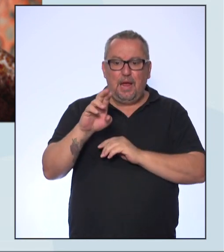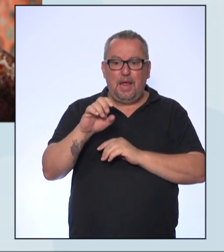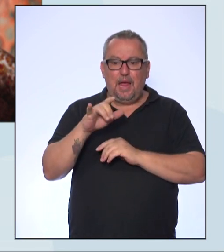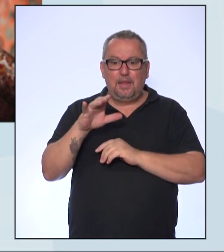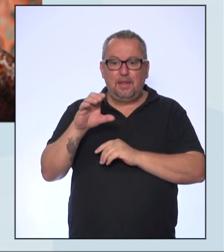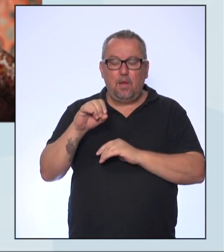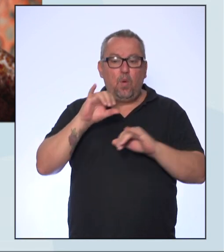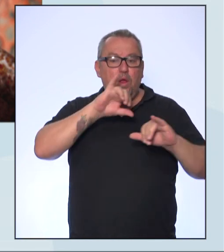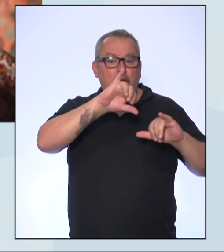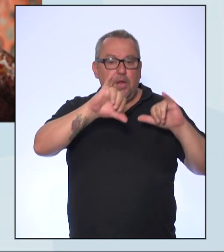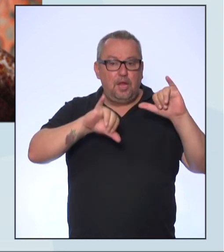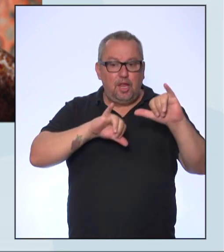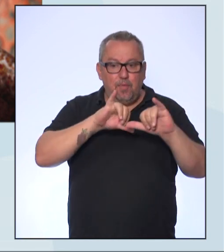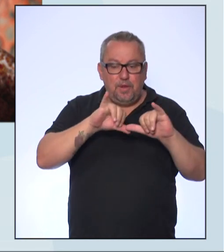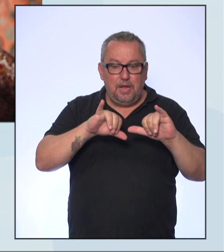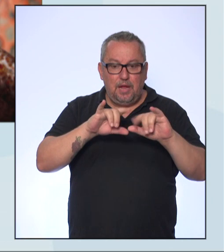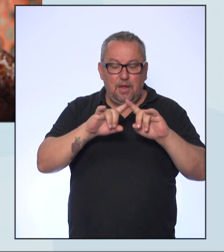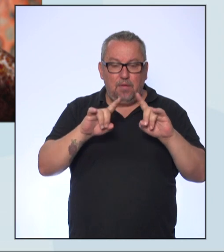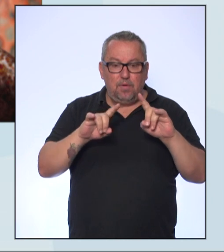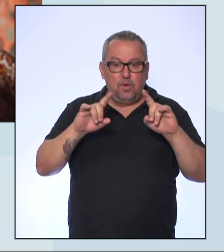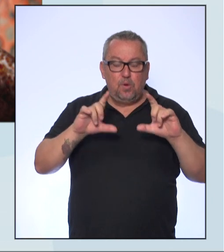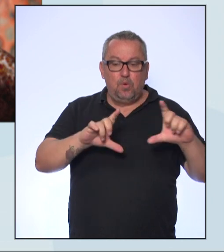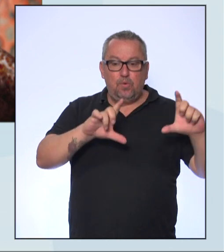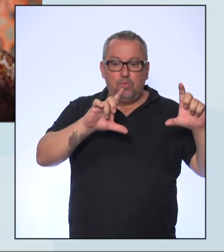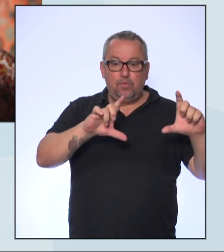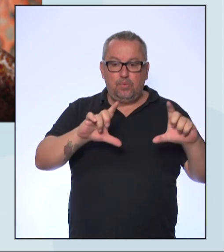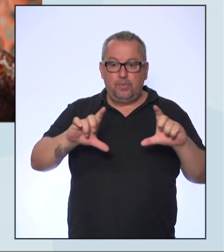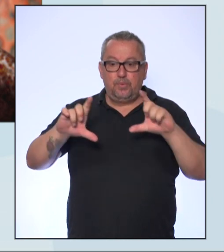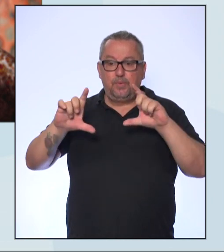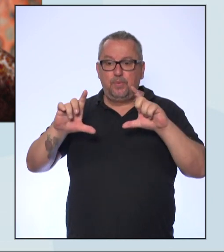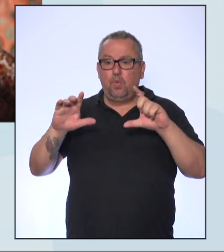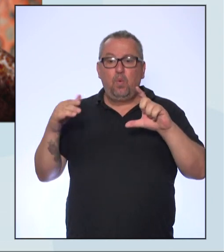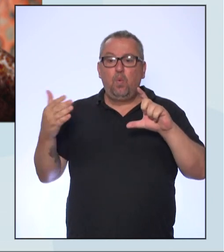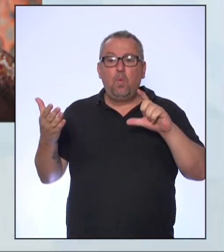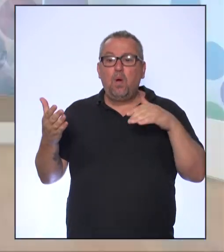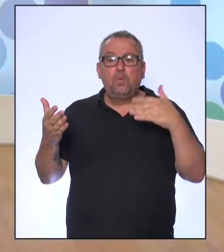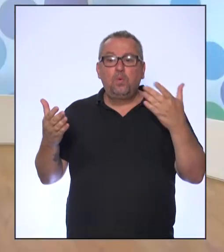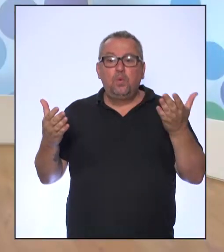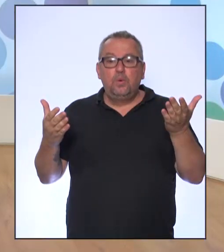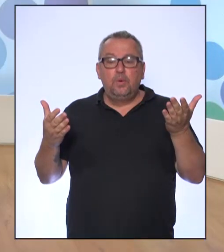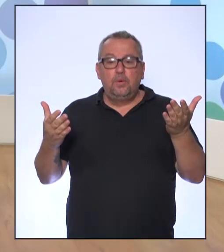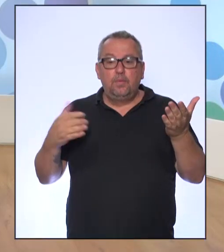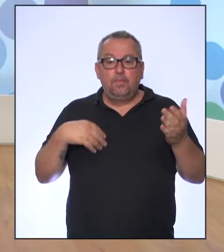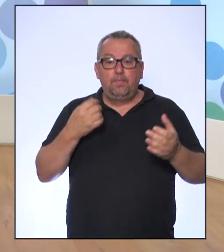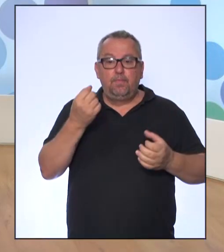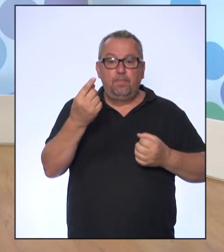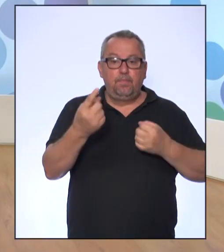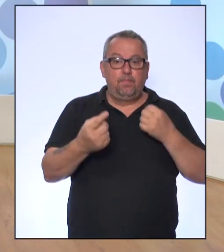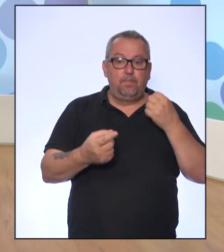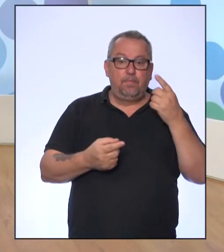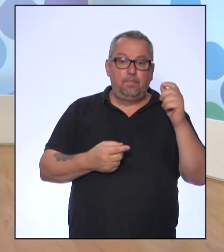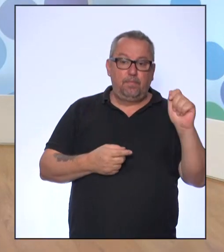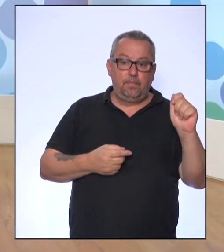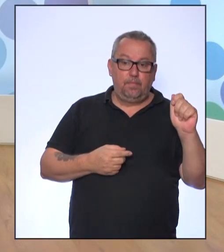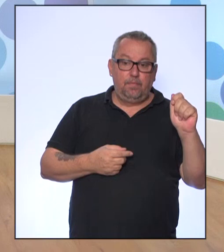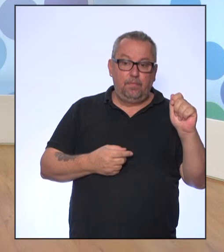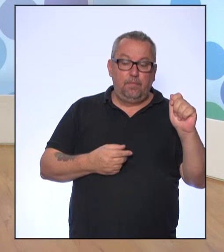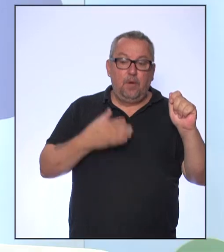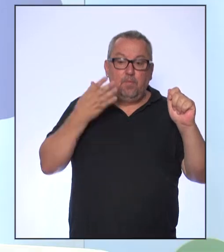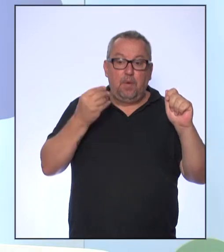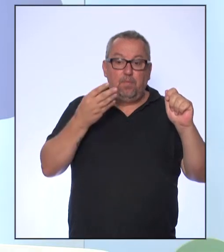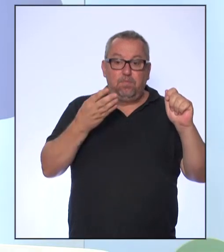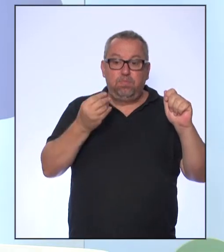qual das duas imagens vocês observam uma reação química. Olha só, alguns estão respondendo A, mas muitos